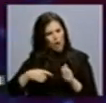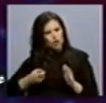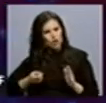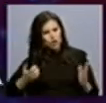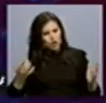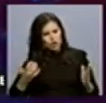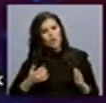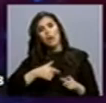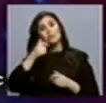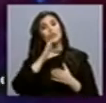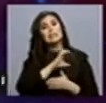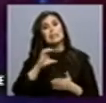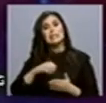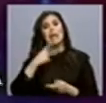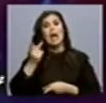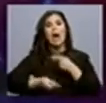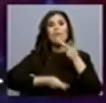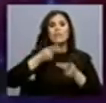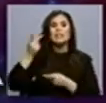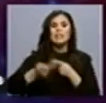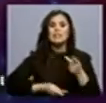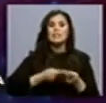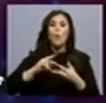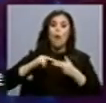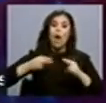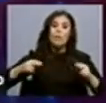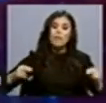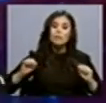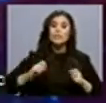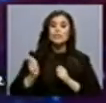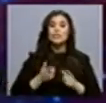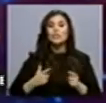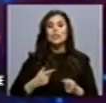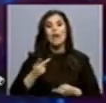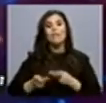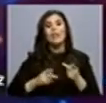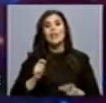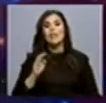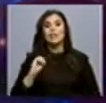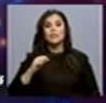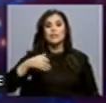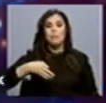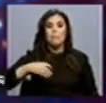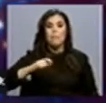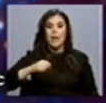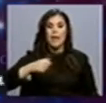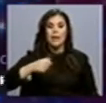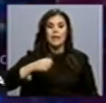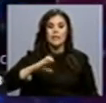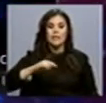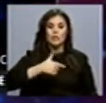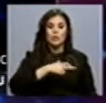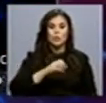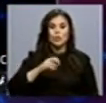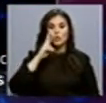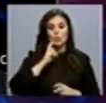uma autêntica análise ao ADN destas estrelas, que é, como quem diz, analisaram o espectro destas estrelas. E então descobriram que